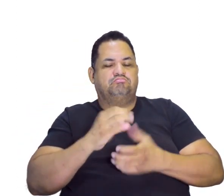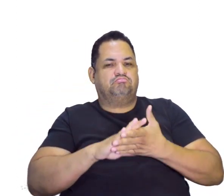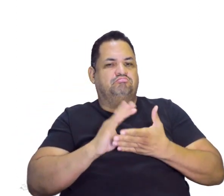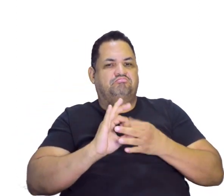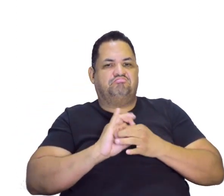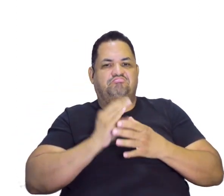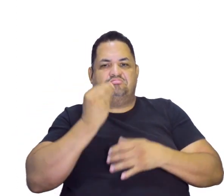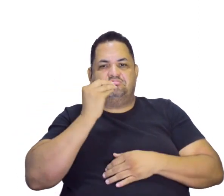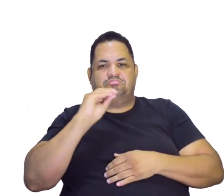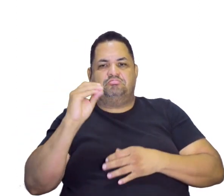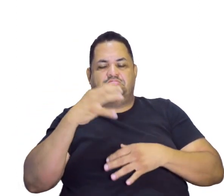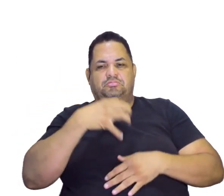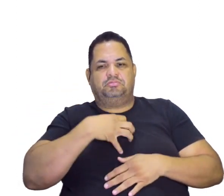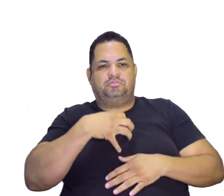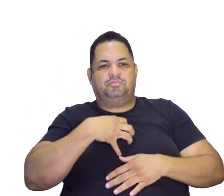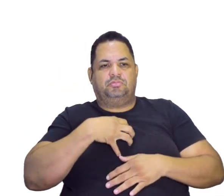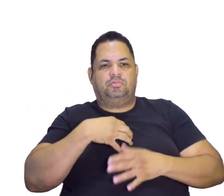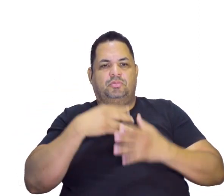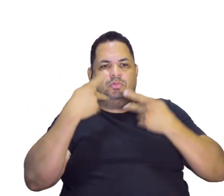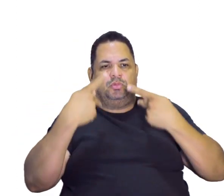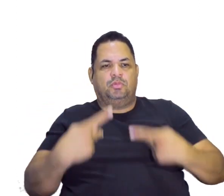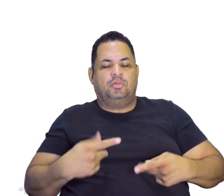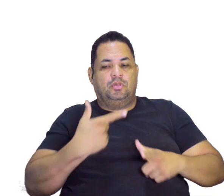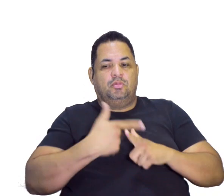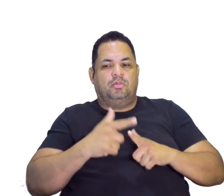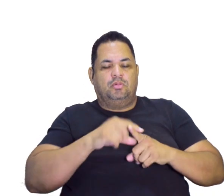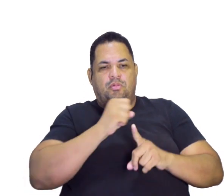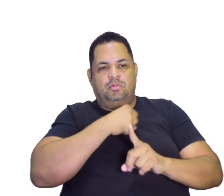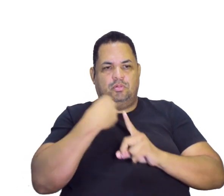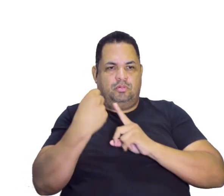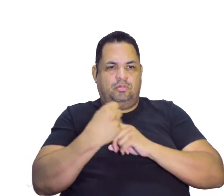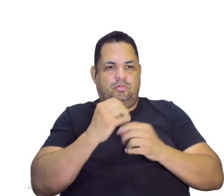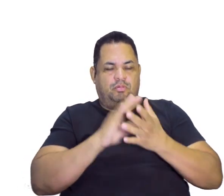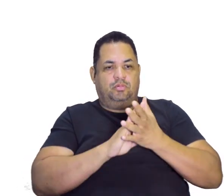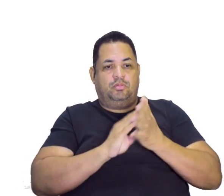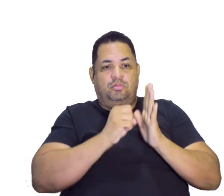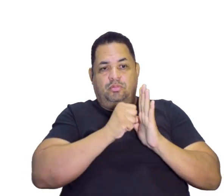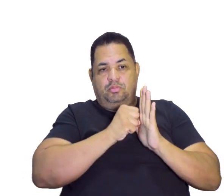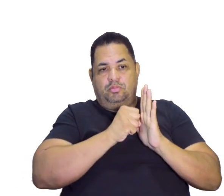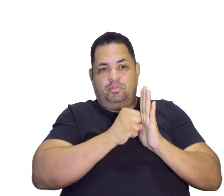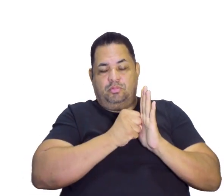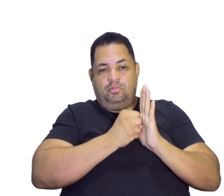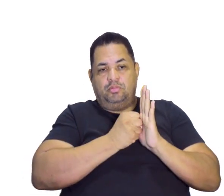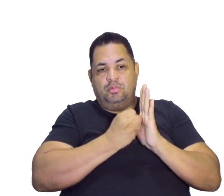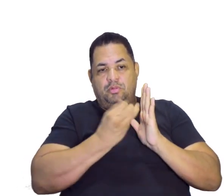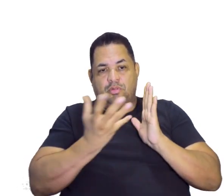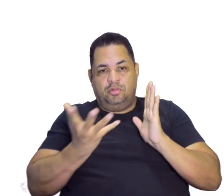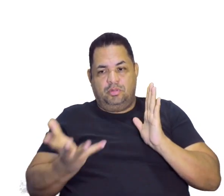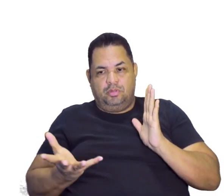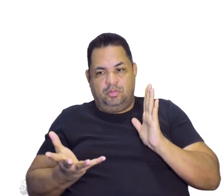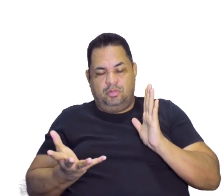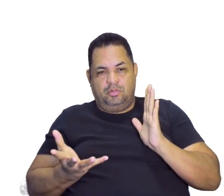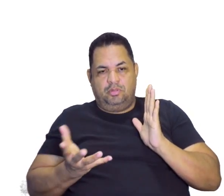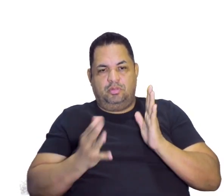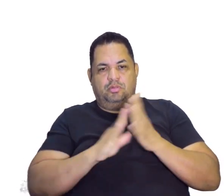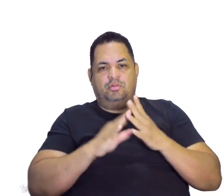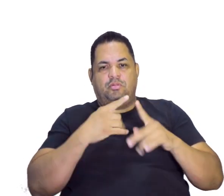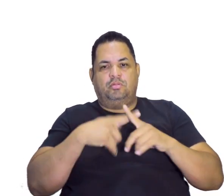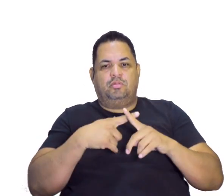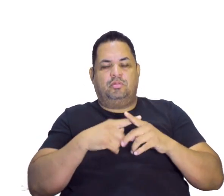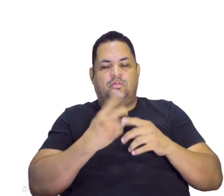sentimentos humanos e os problemas da sociedade. O expressionismo foi uma reação porque